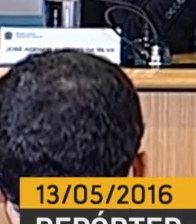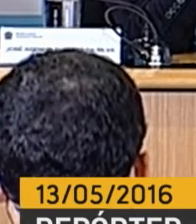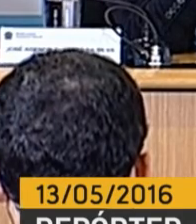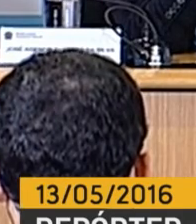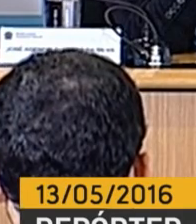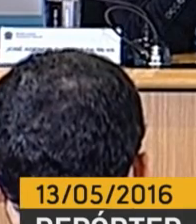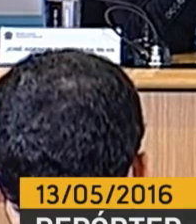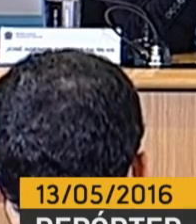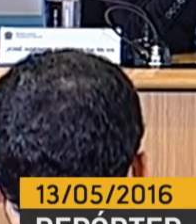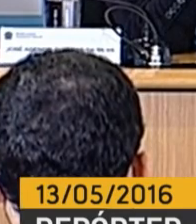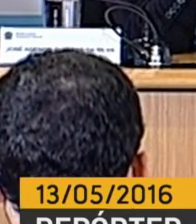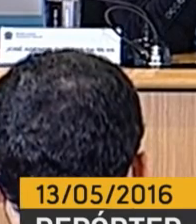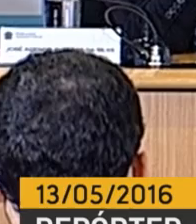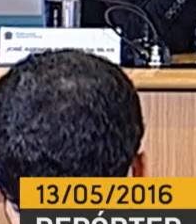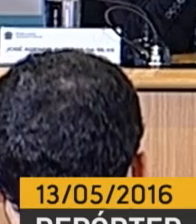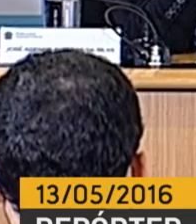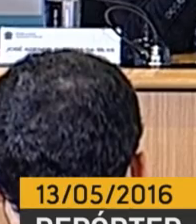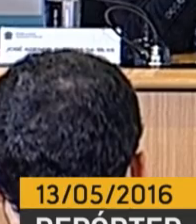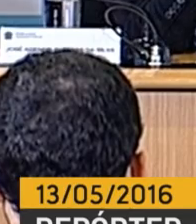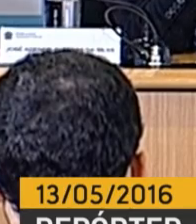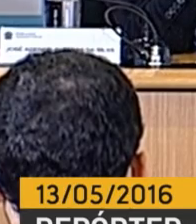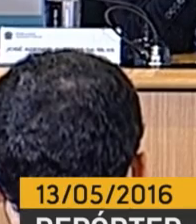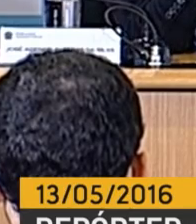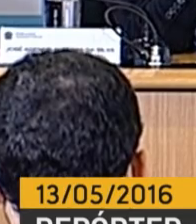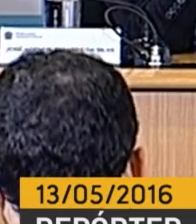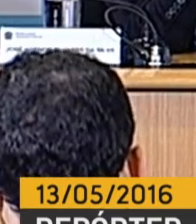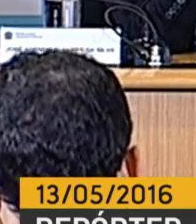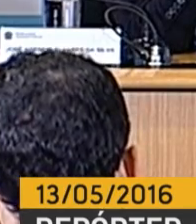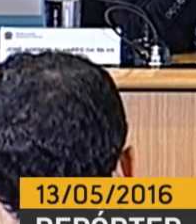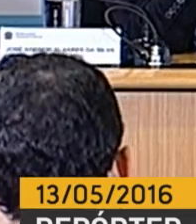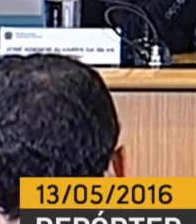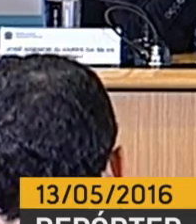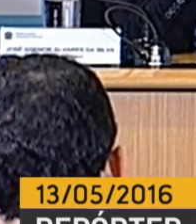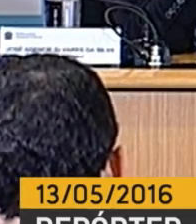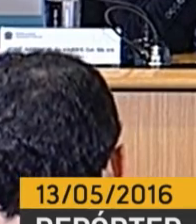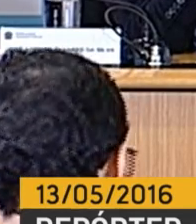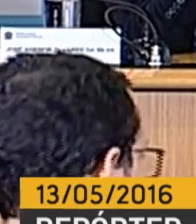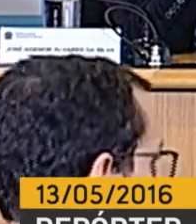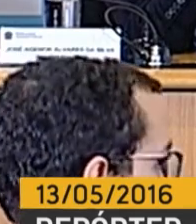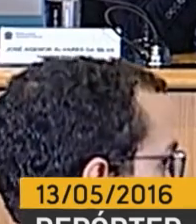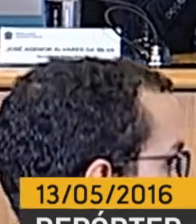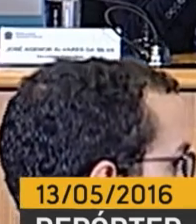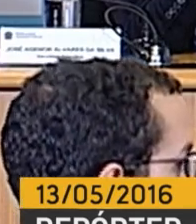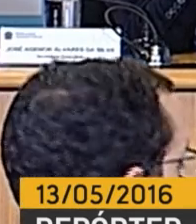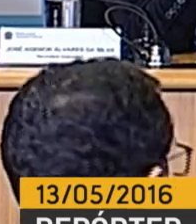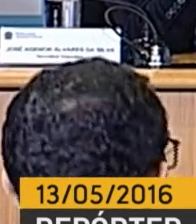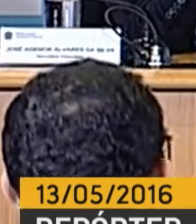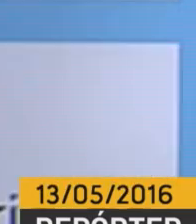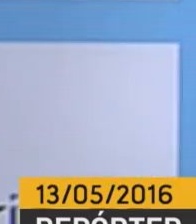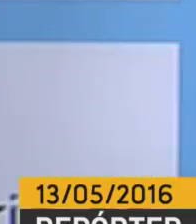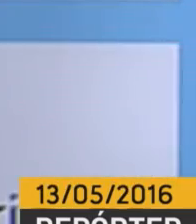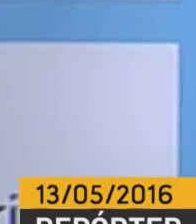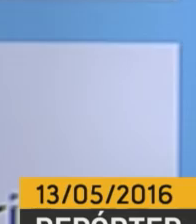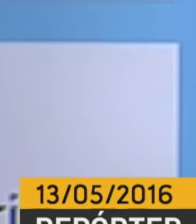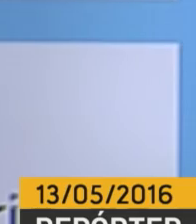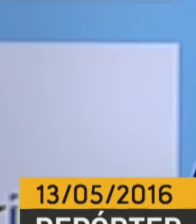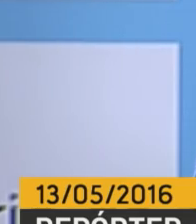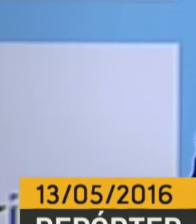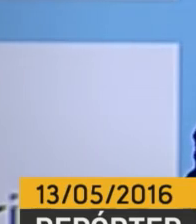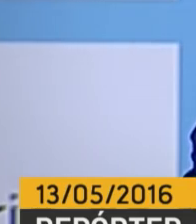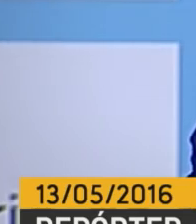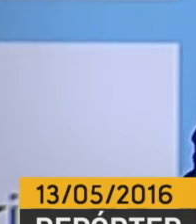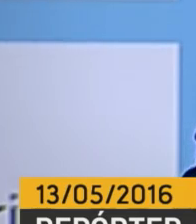dos recursos no orçamento e o financeiro para cumprir né Eu só tô só não estou eh aqui